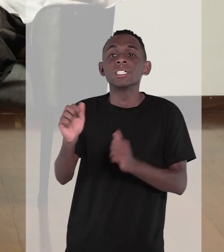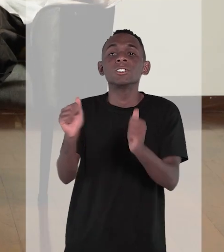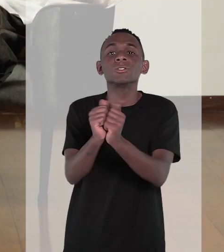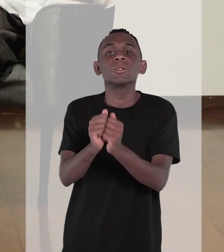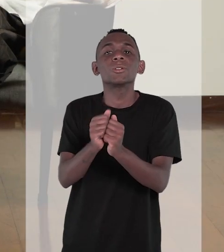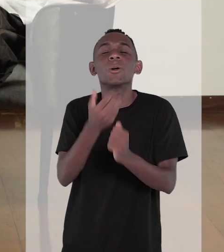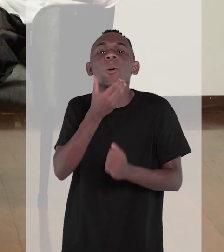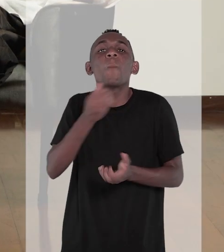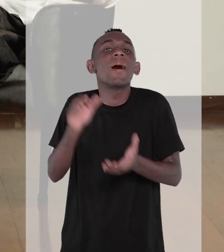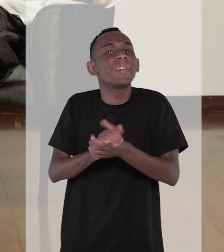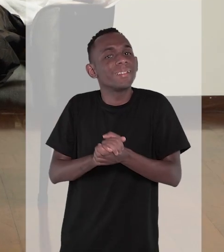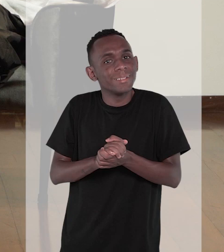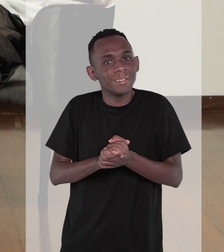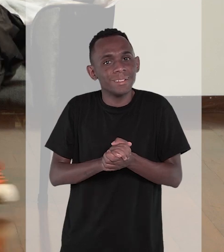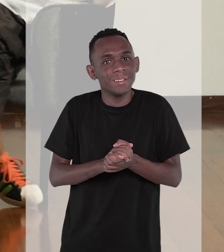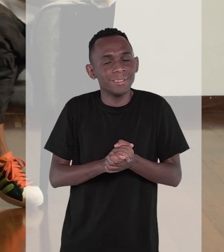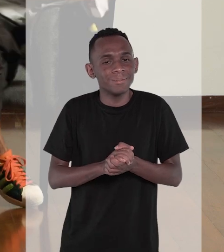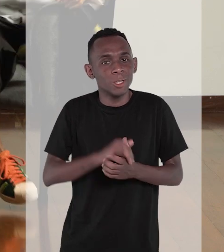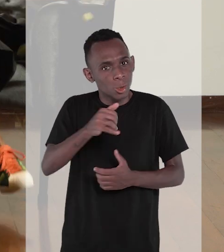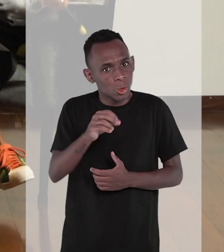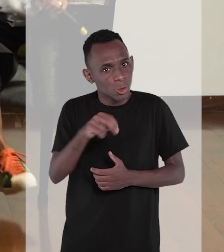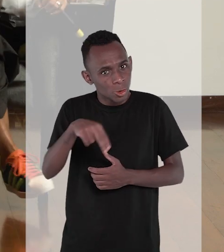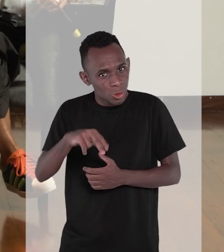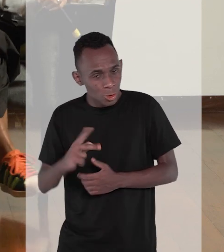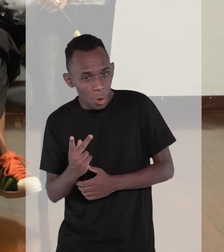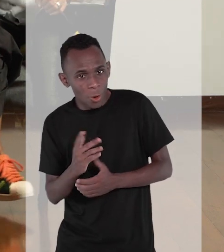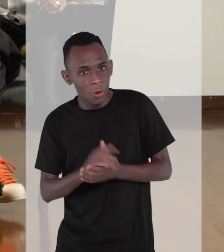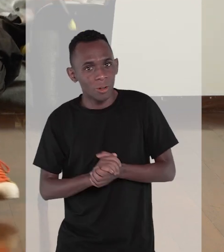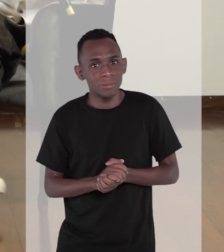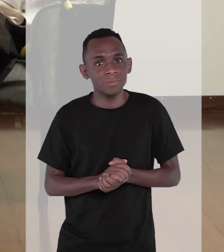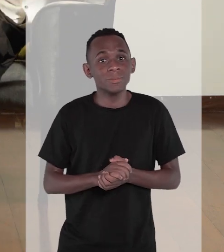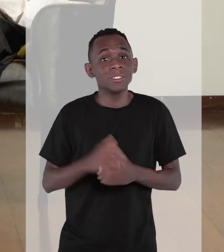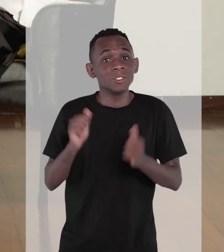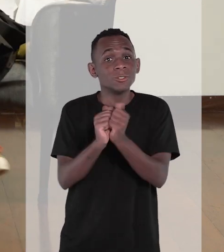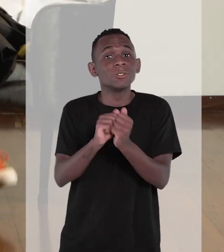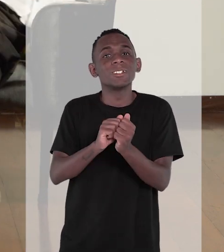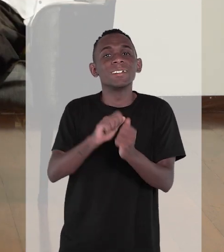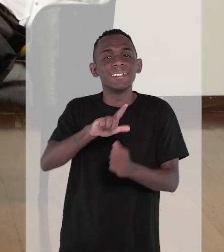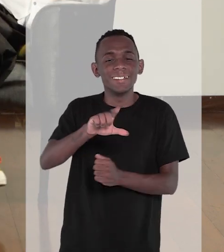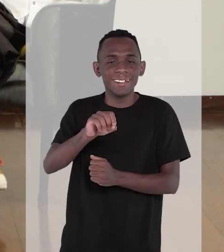você levar o seu marido. Vou levar o John. E a Heloísa.